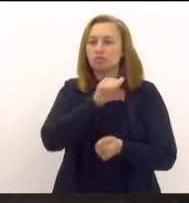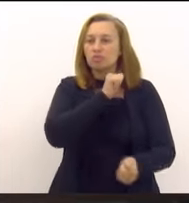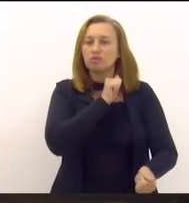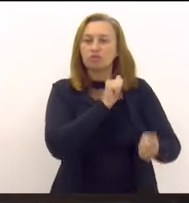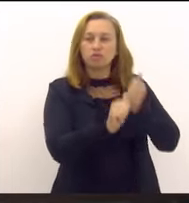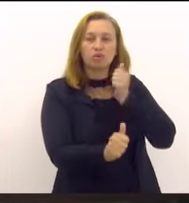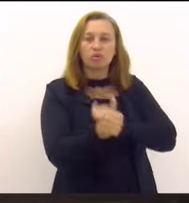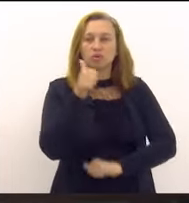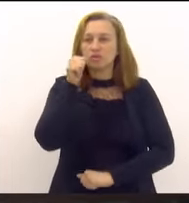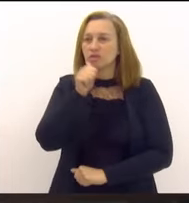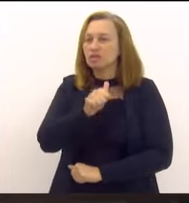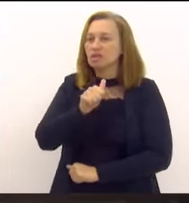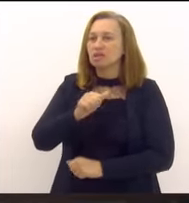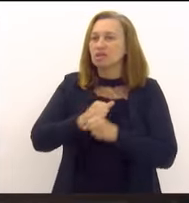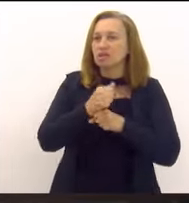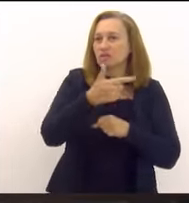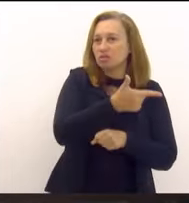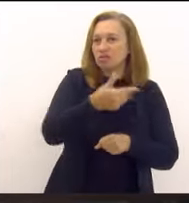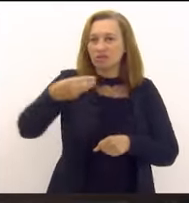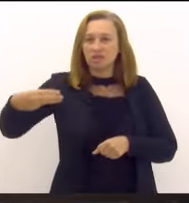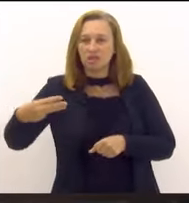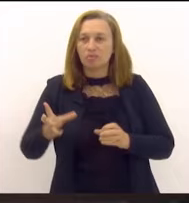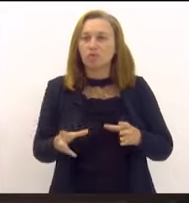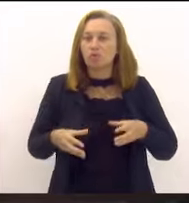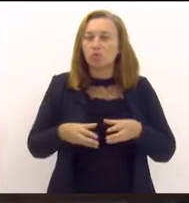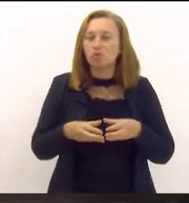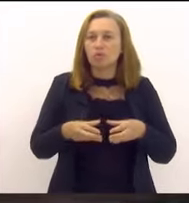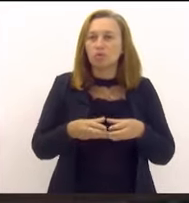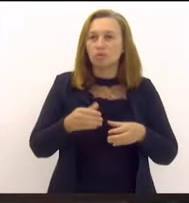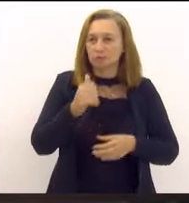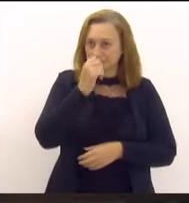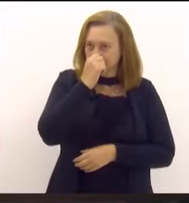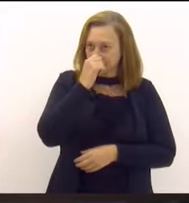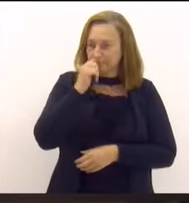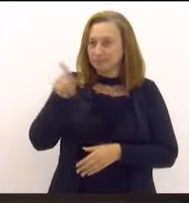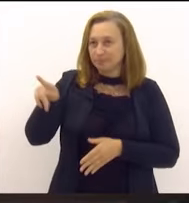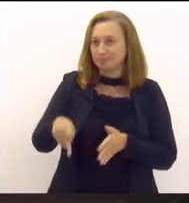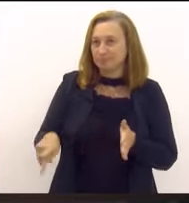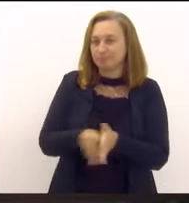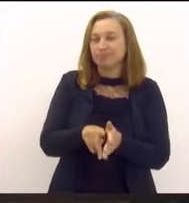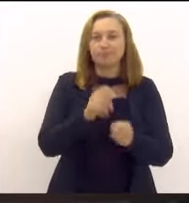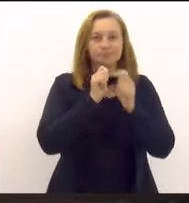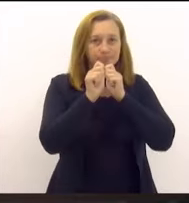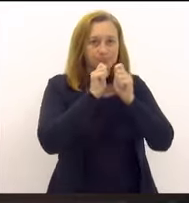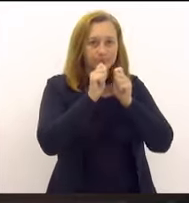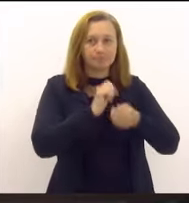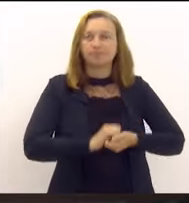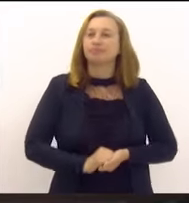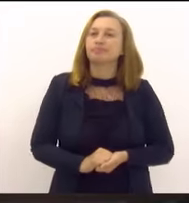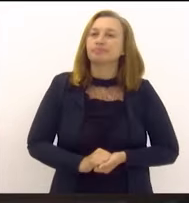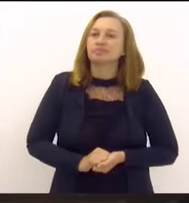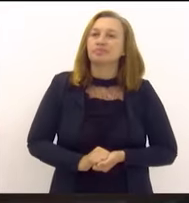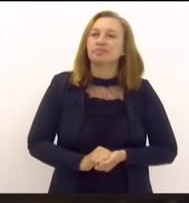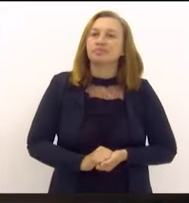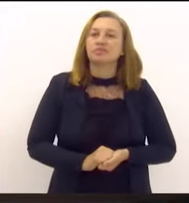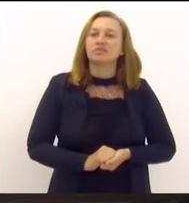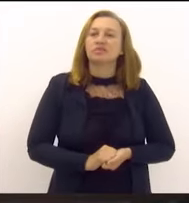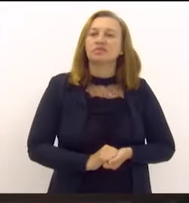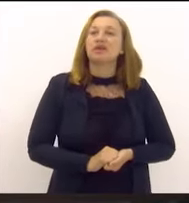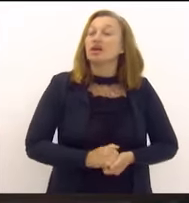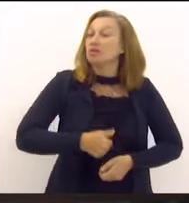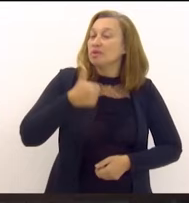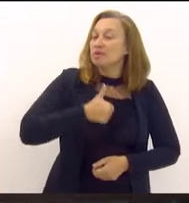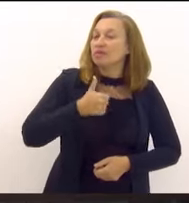neste ano de 2023 pelo grupo que ela faz parte de jornalismo. Pela primeira vez,